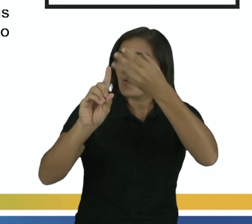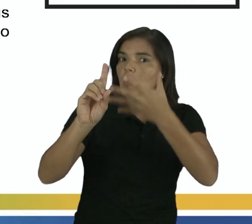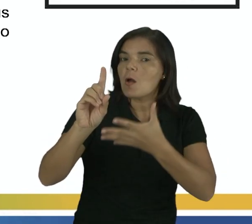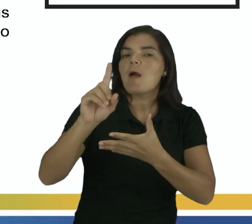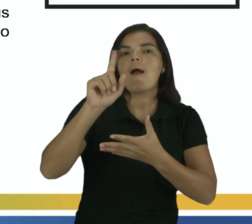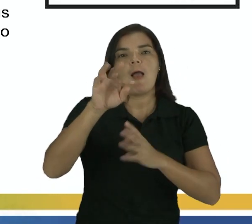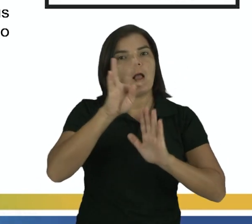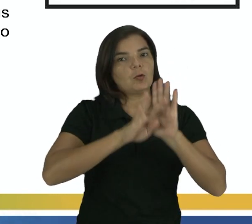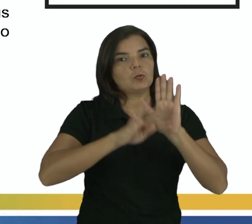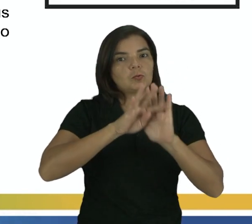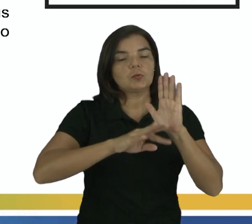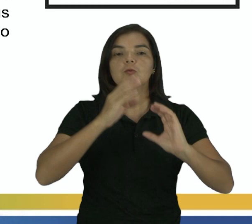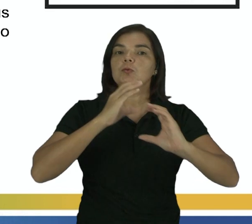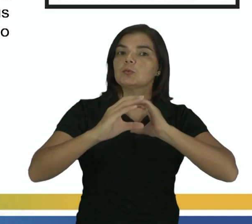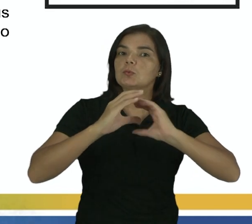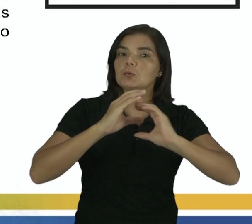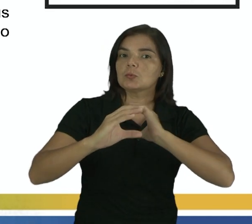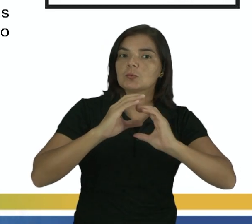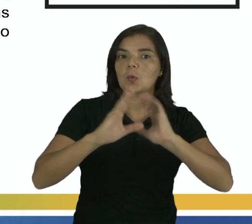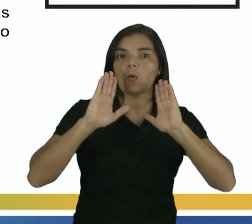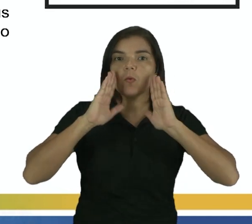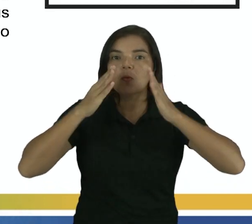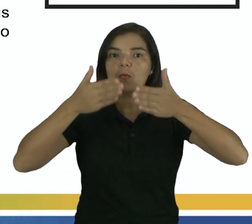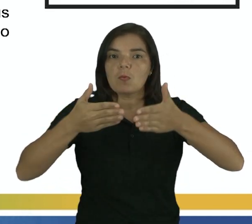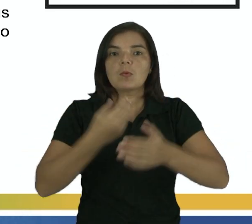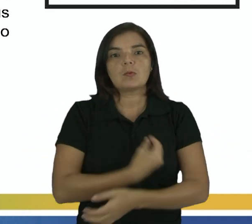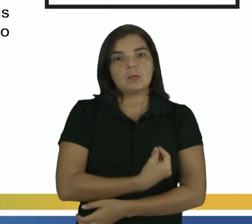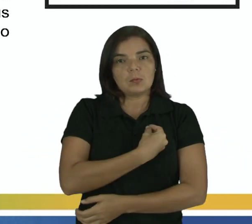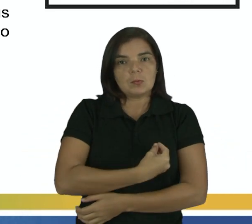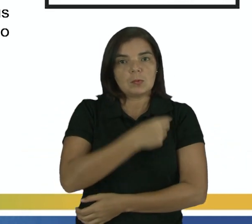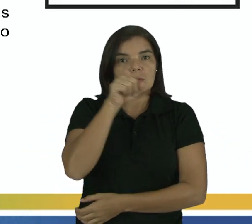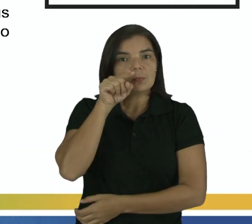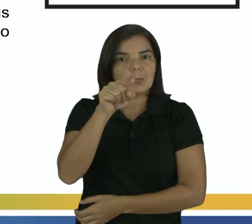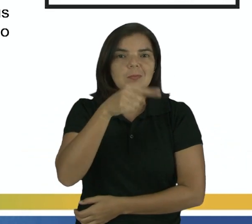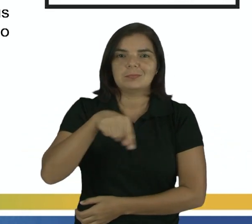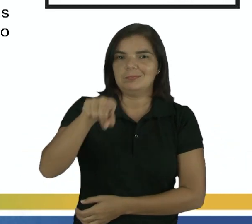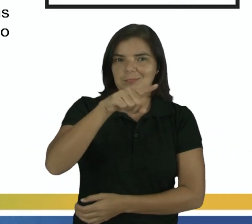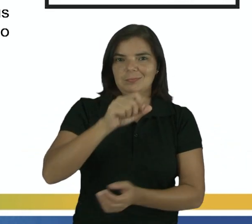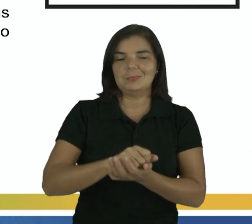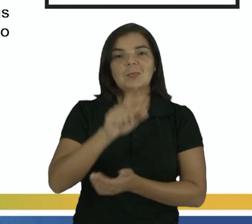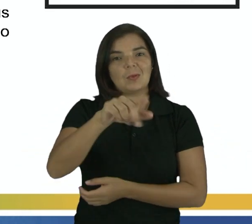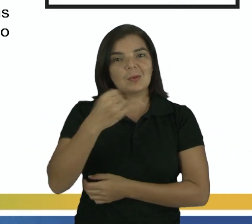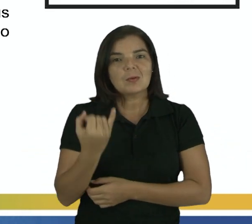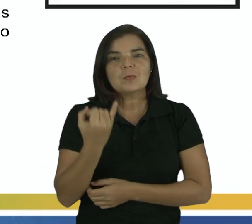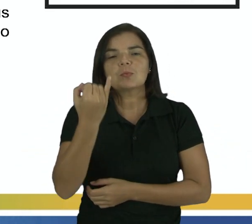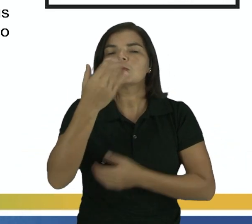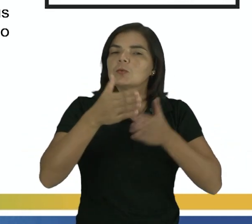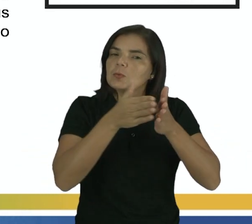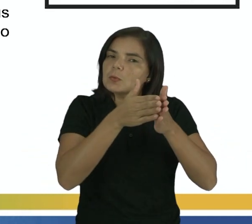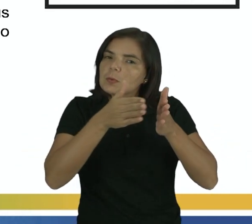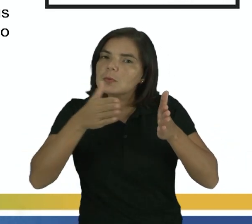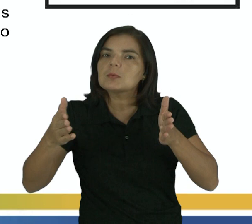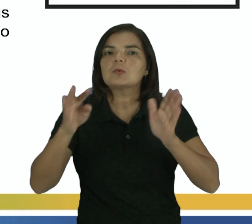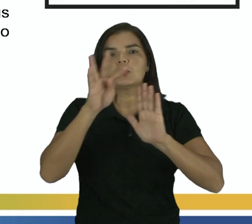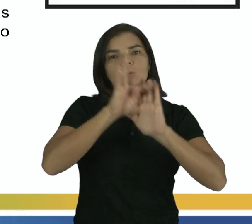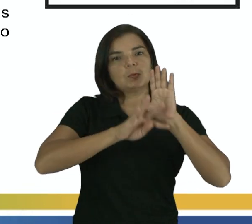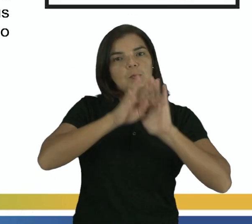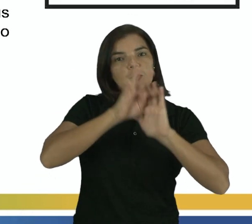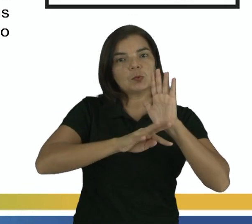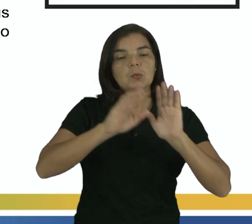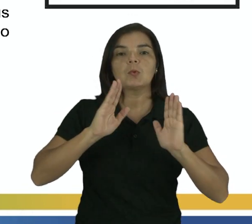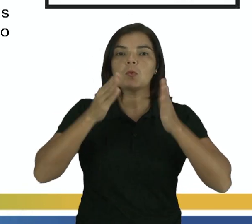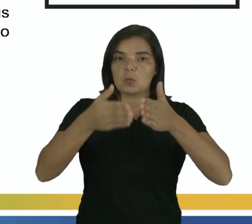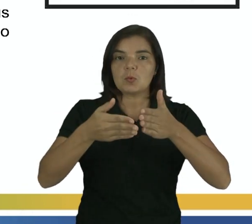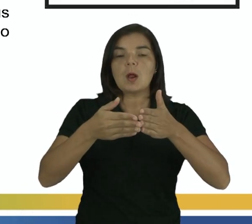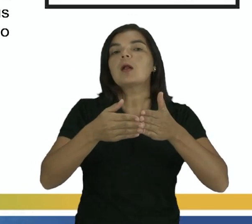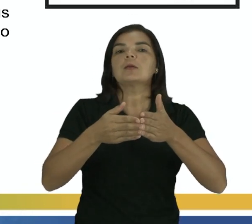é um texto de comunicação com foco nas ações vivenciadas por vocês. Importante que essa sequência do texto, ela predomine